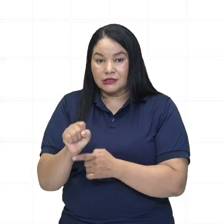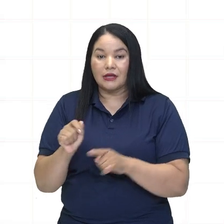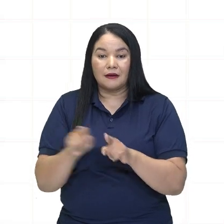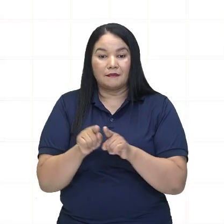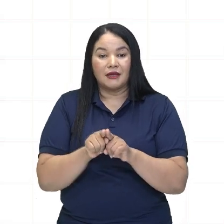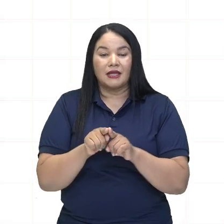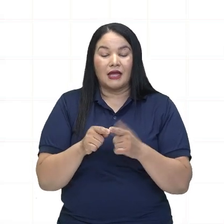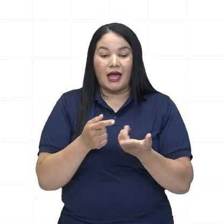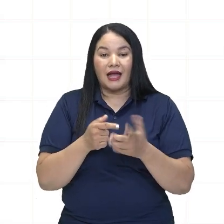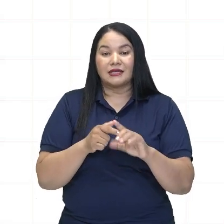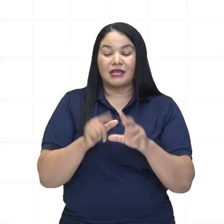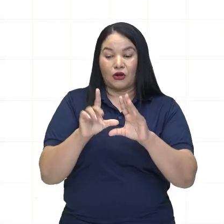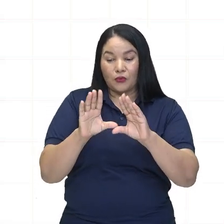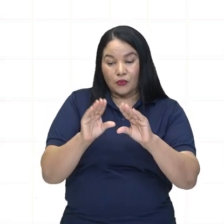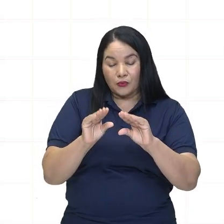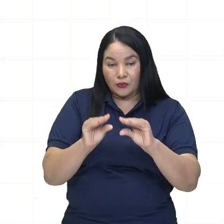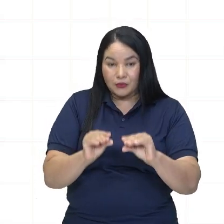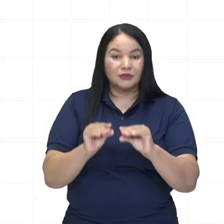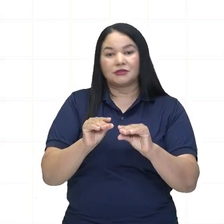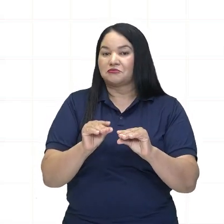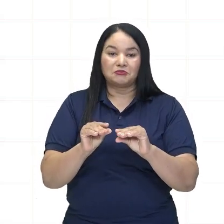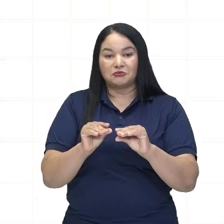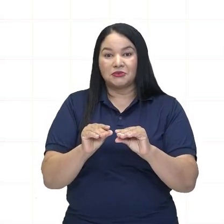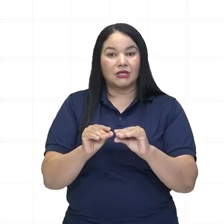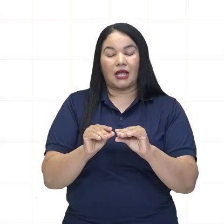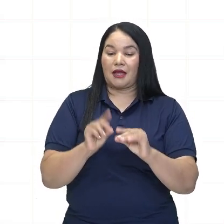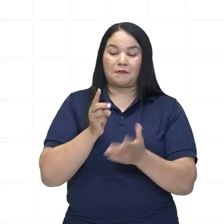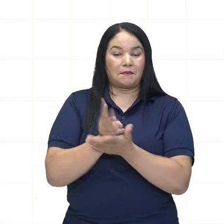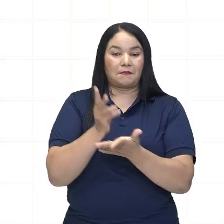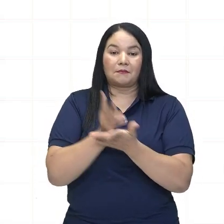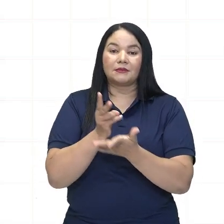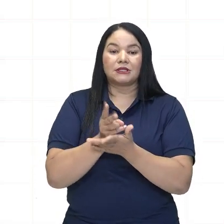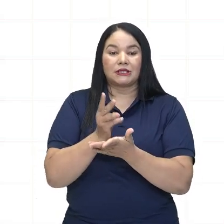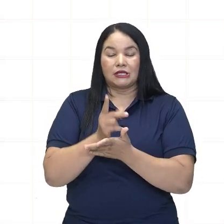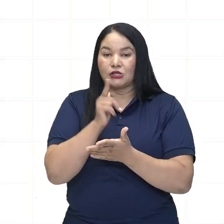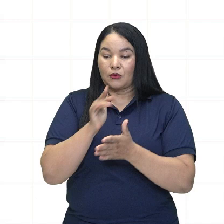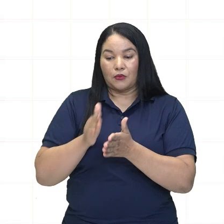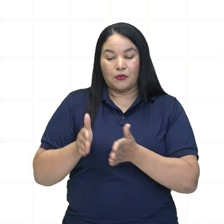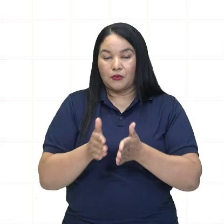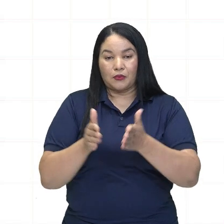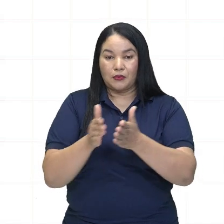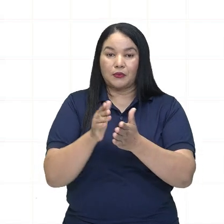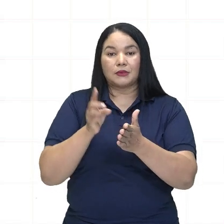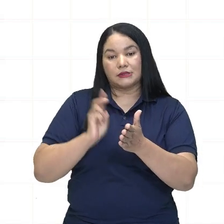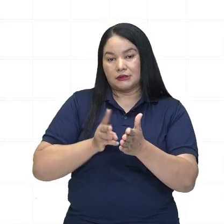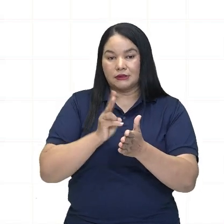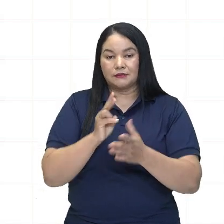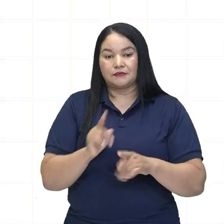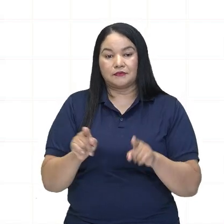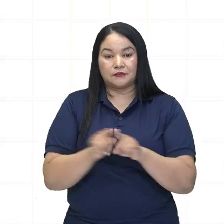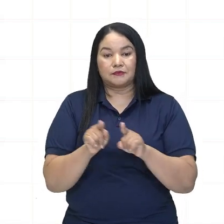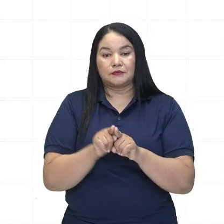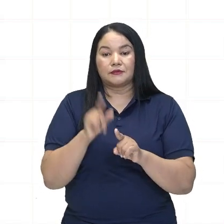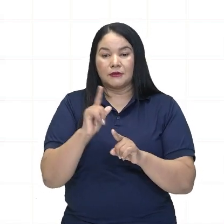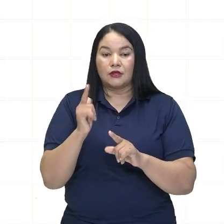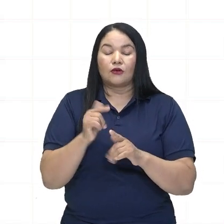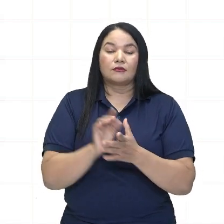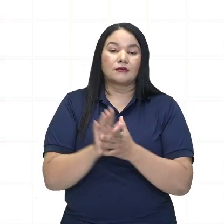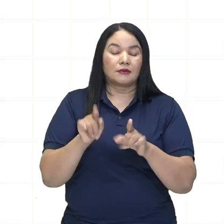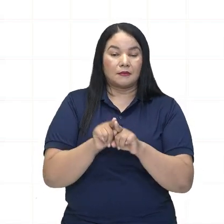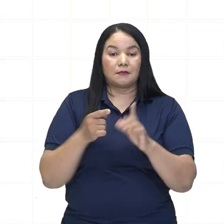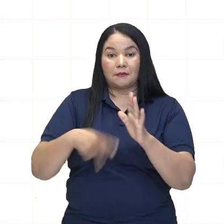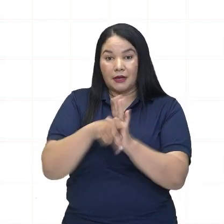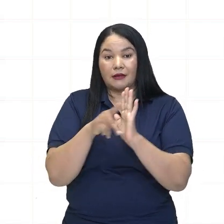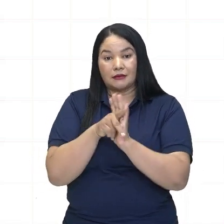nunca secam, tá bom? Então, um rio, os rios da bacia hidrográfica da Amazônia são classificados